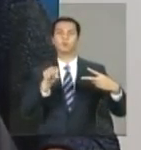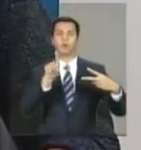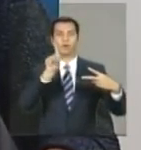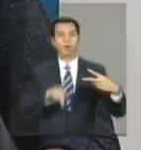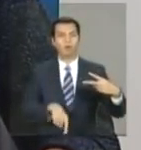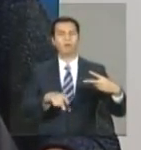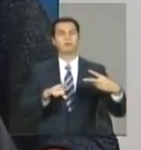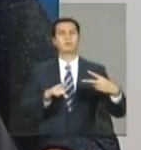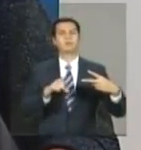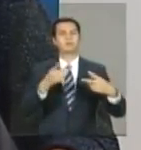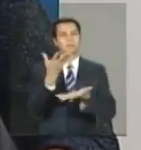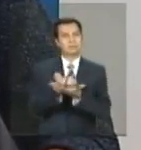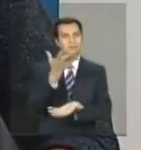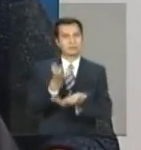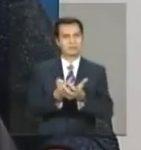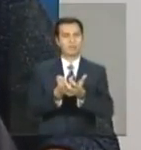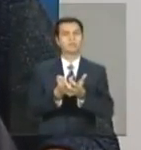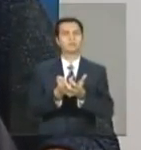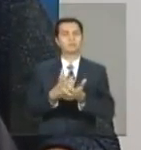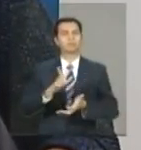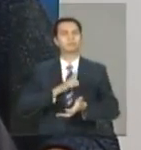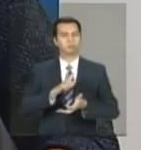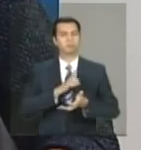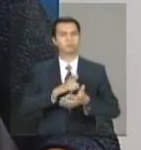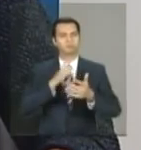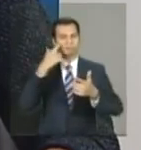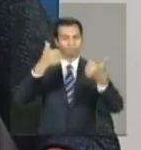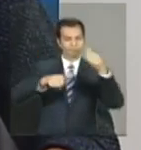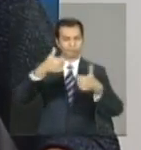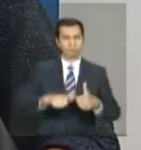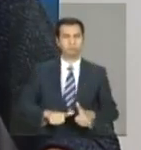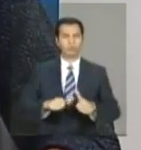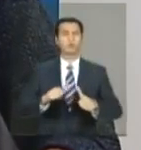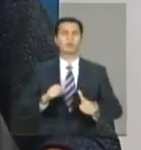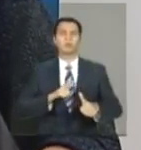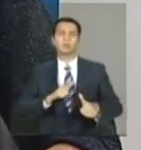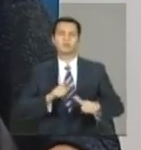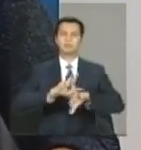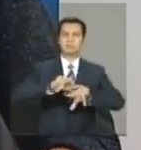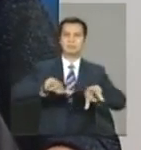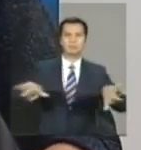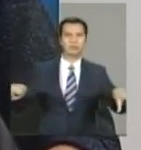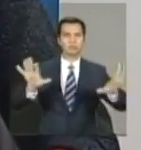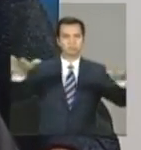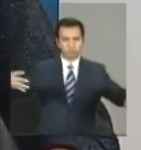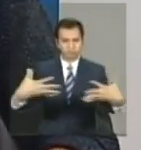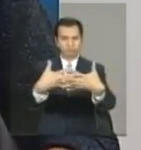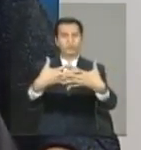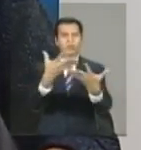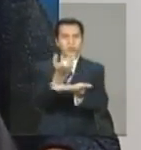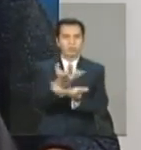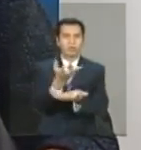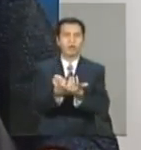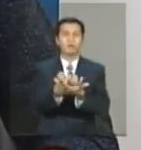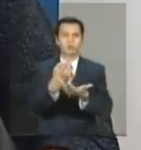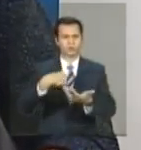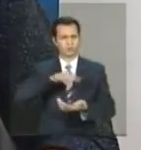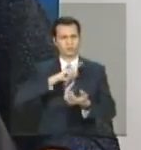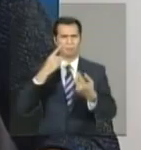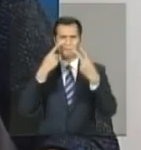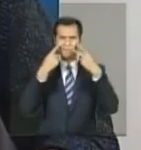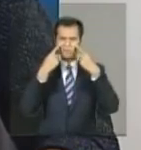meio do cruzamento do Cadastro Único com outros registros administrativos do governo federal. Então a gente identifica famílias que estão com